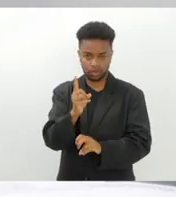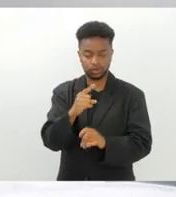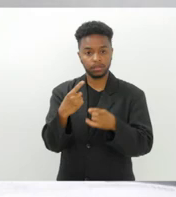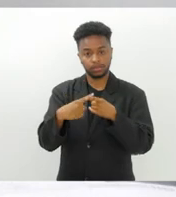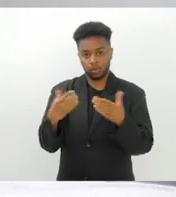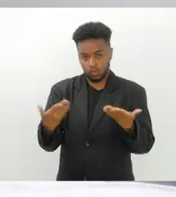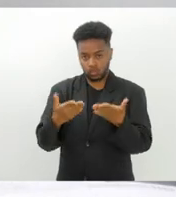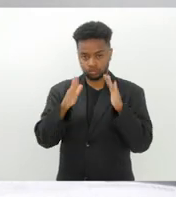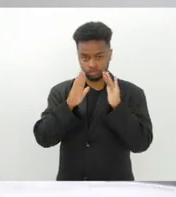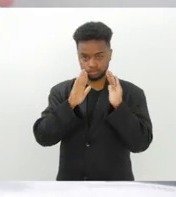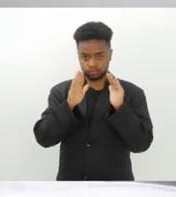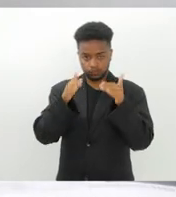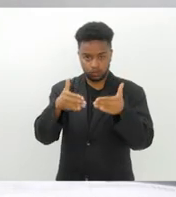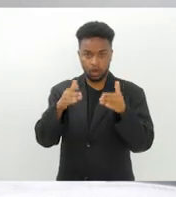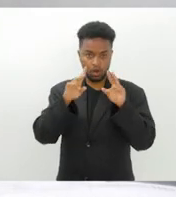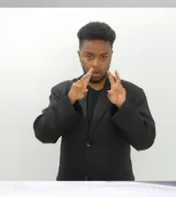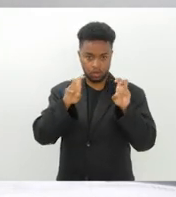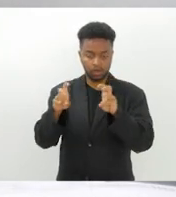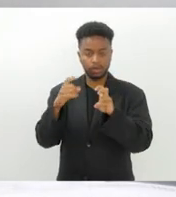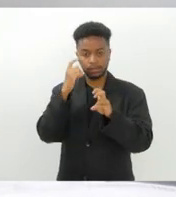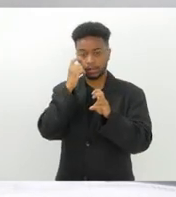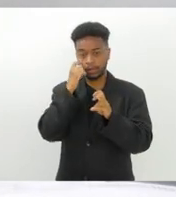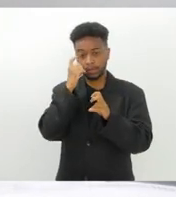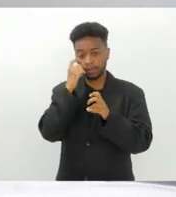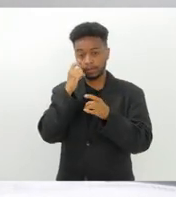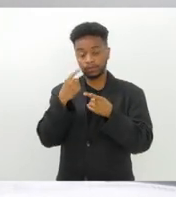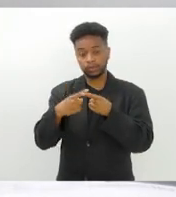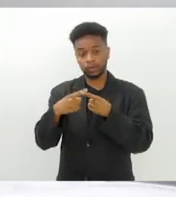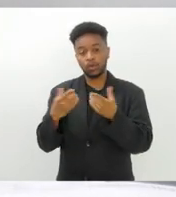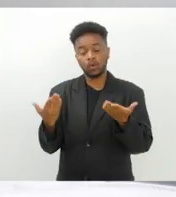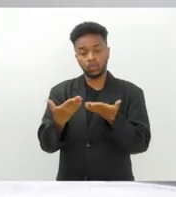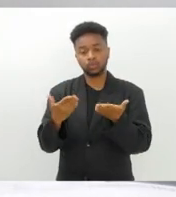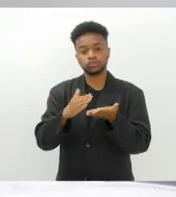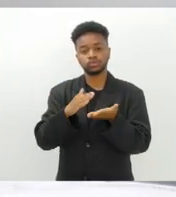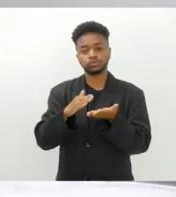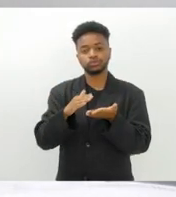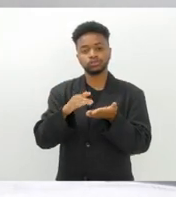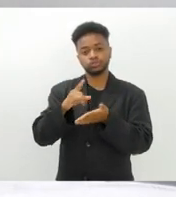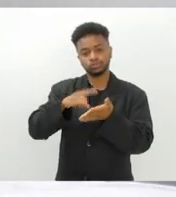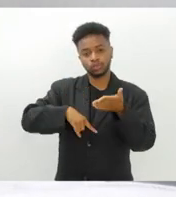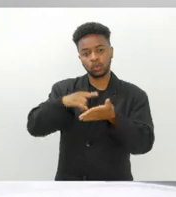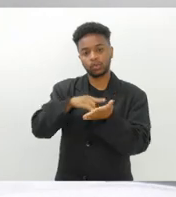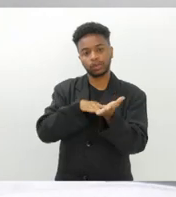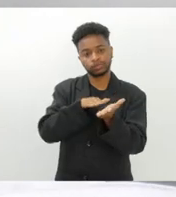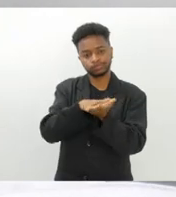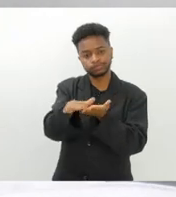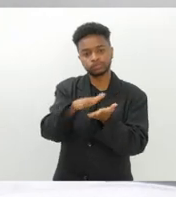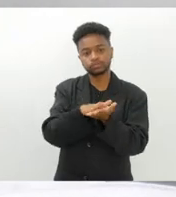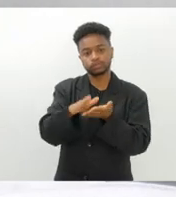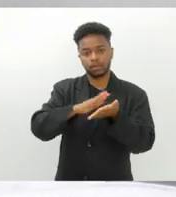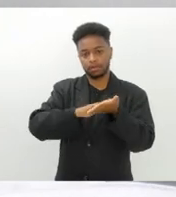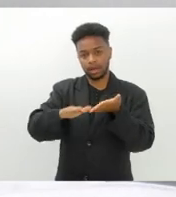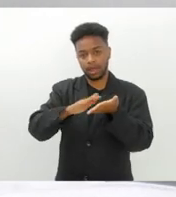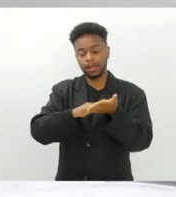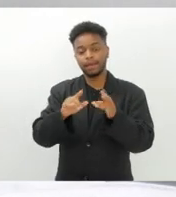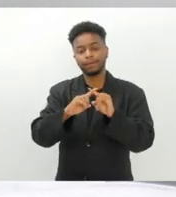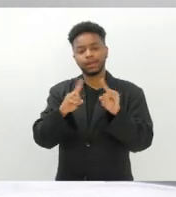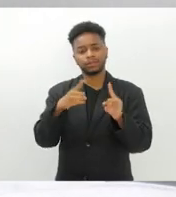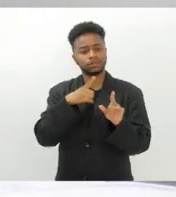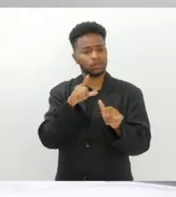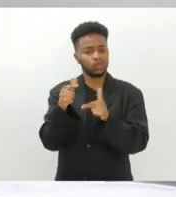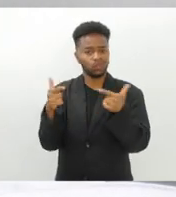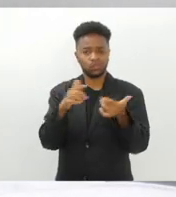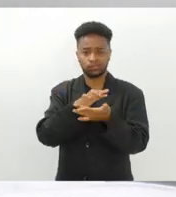focados aqui, até porque hoje é o lançamento desse documento, a Carta Magna da Umbanda em Braille, mas tem vários